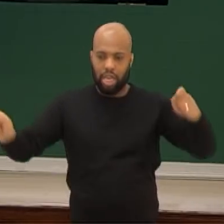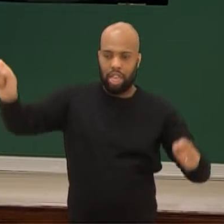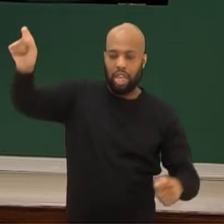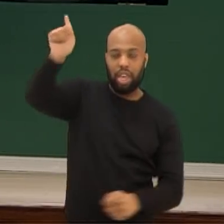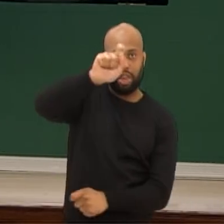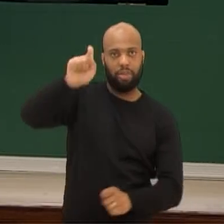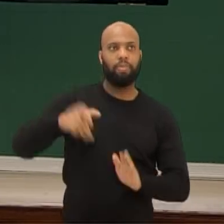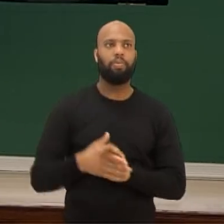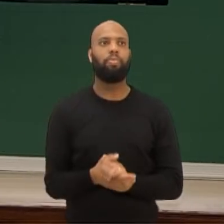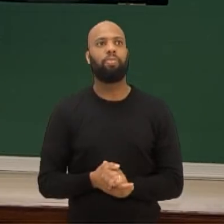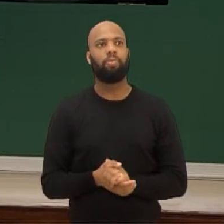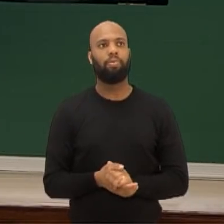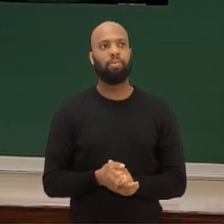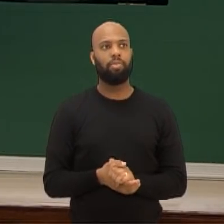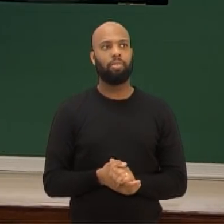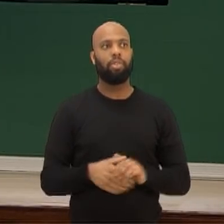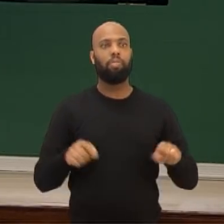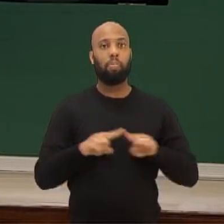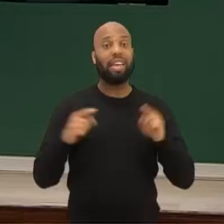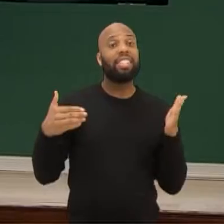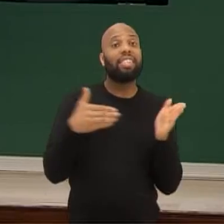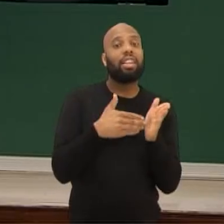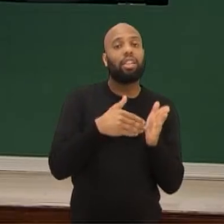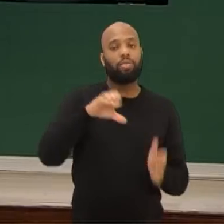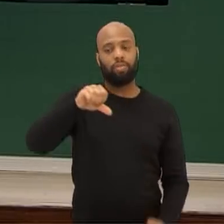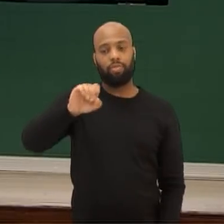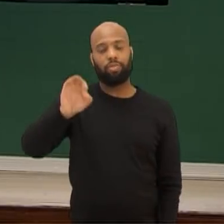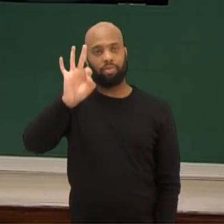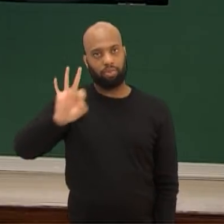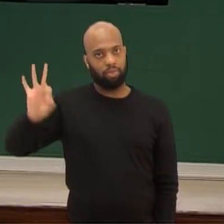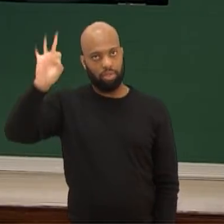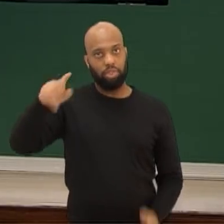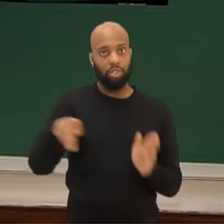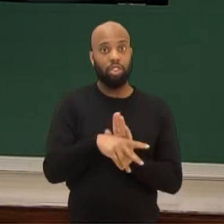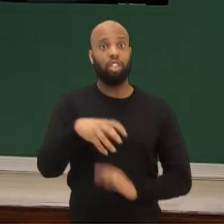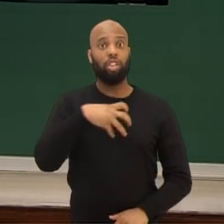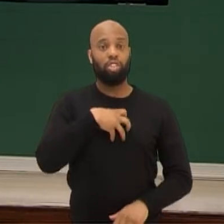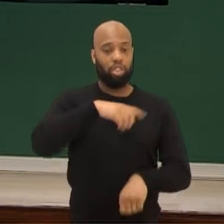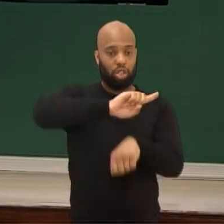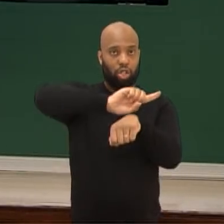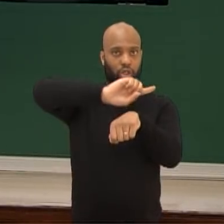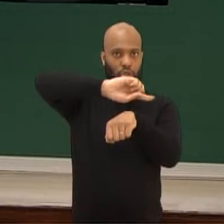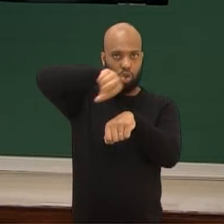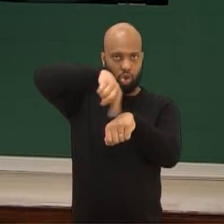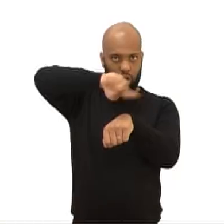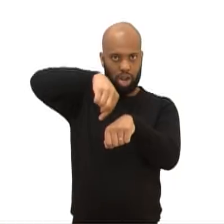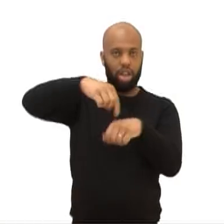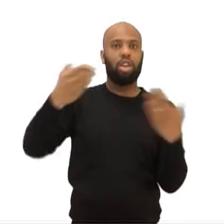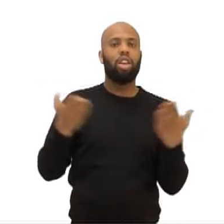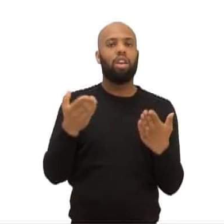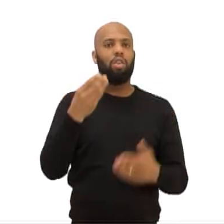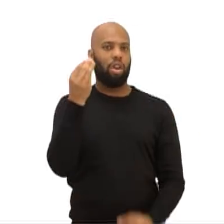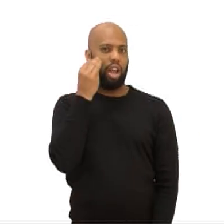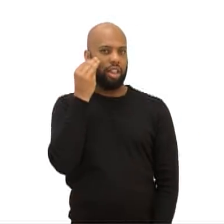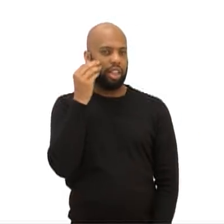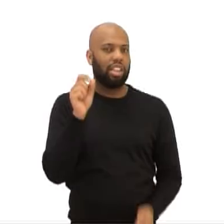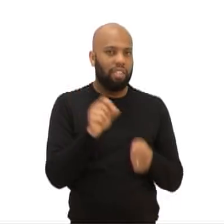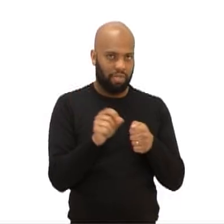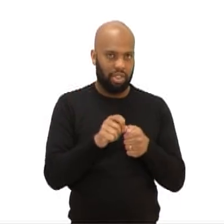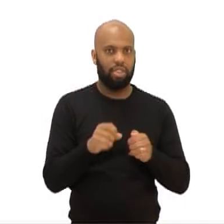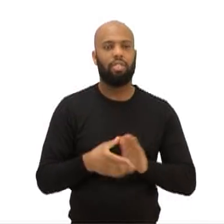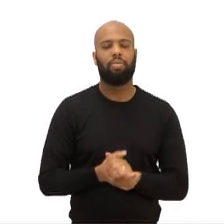que em até 90 graus no sentido horário. Um tempo para vocês identificarem a figura.